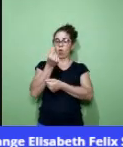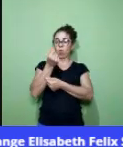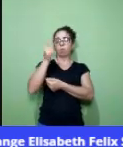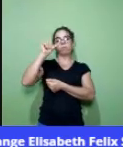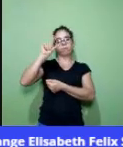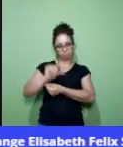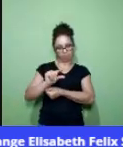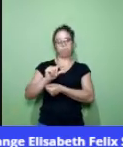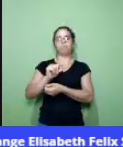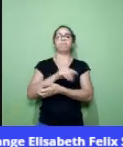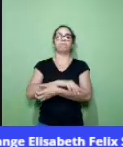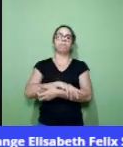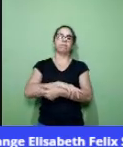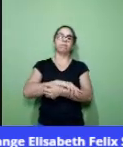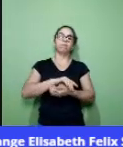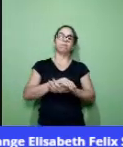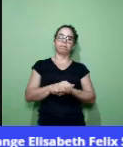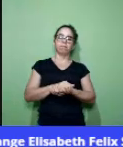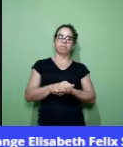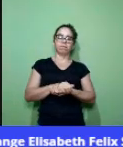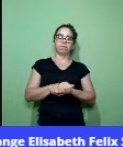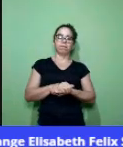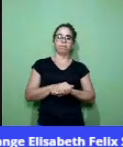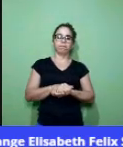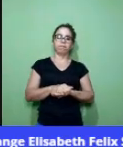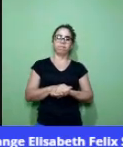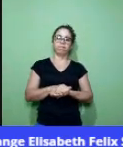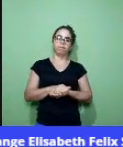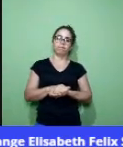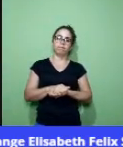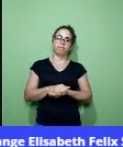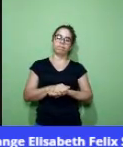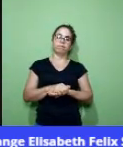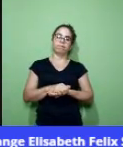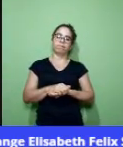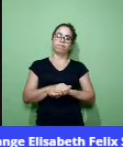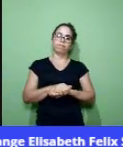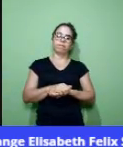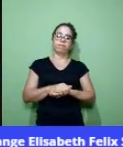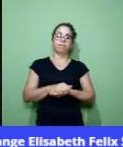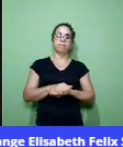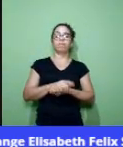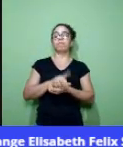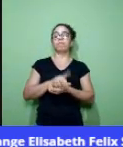nós confeccionamos, né? Com um custo bem mais baixo.